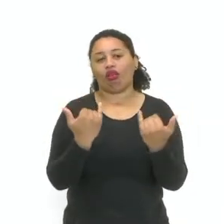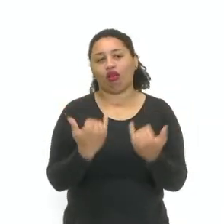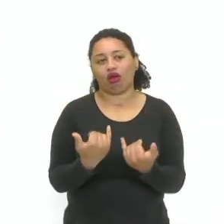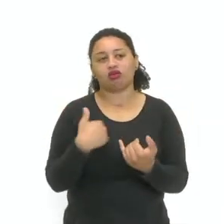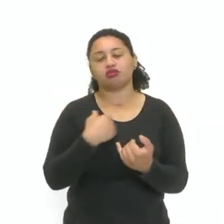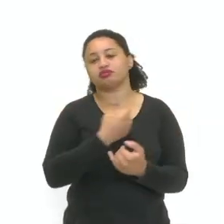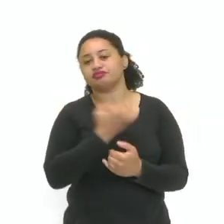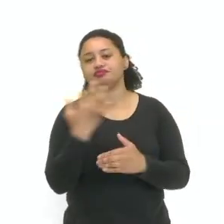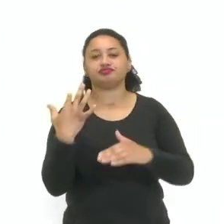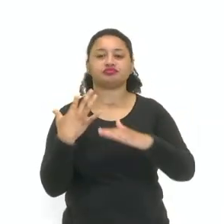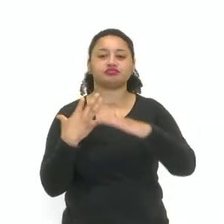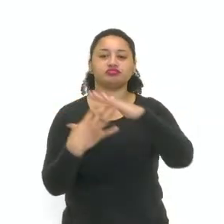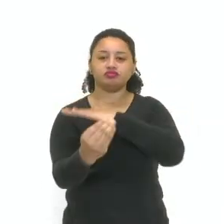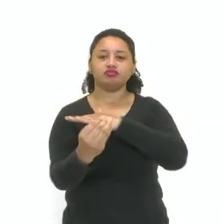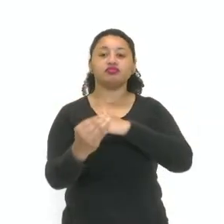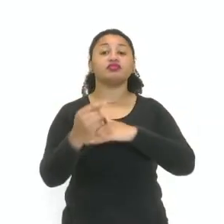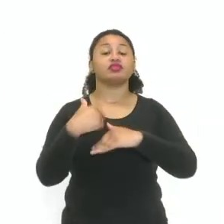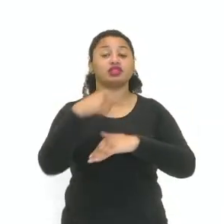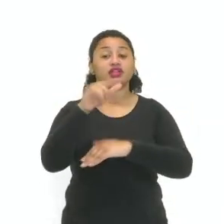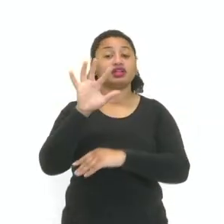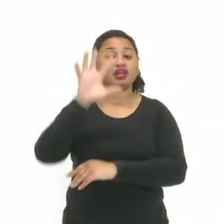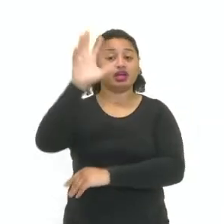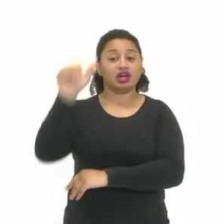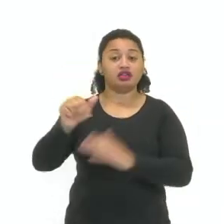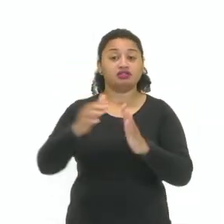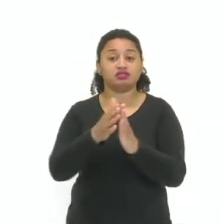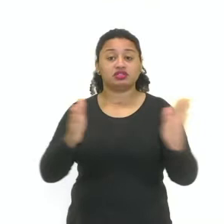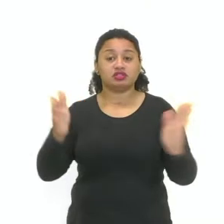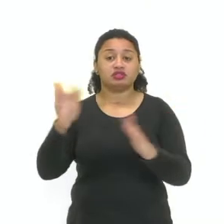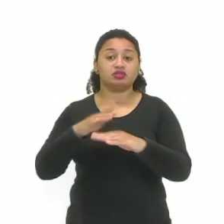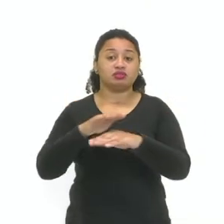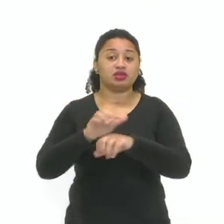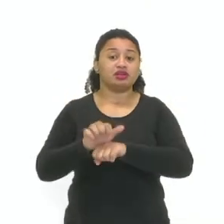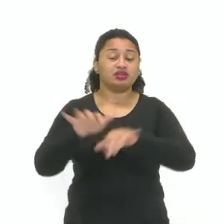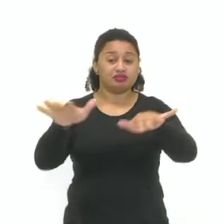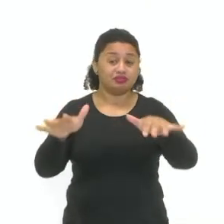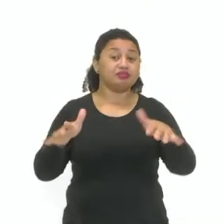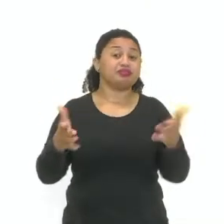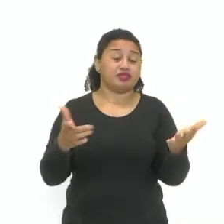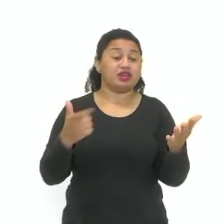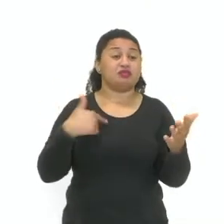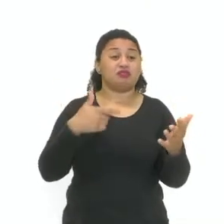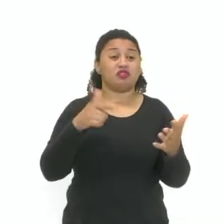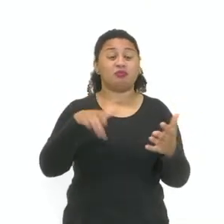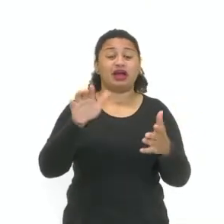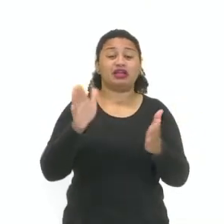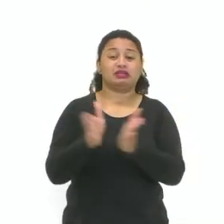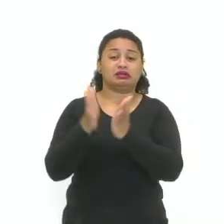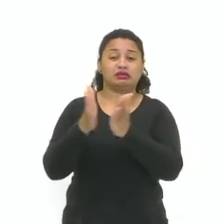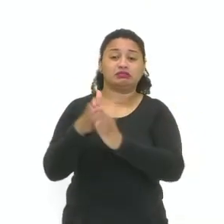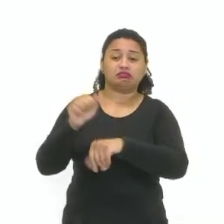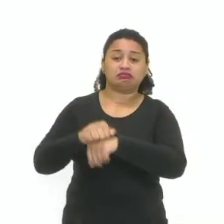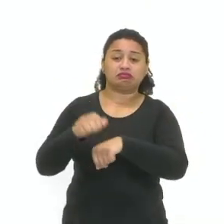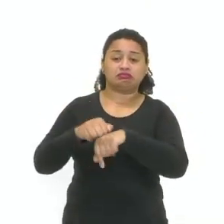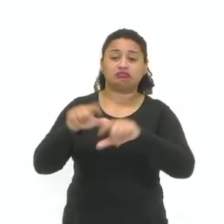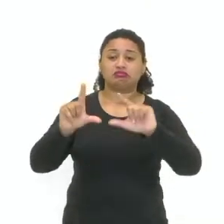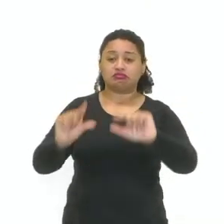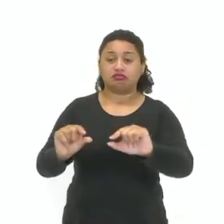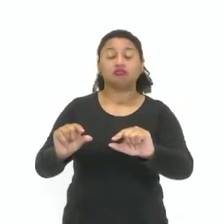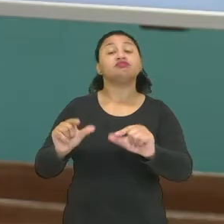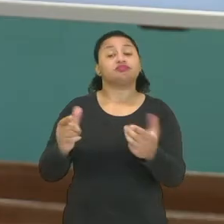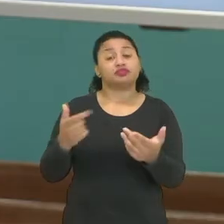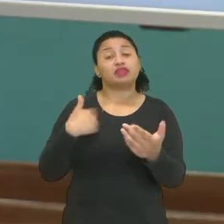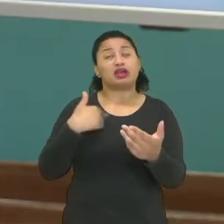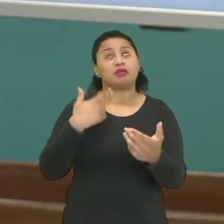refugiados na África durante a pandemia. Então, as pessoas ficaram mais pobres ainda. Se calcula que, em média, a renda, no geral,